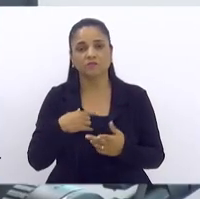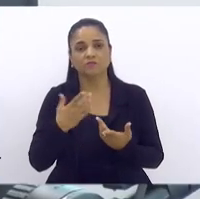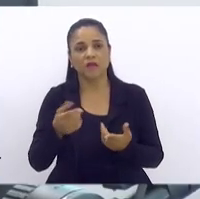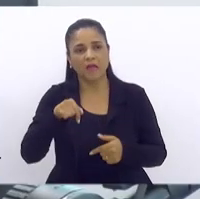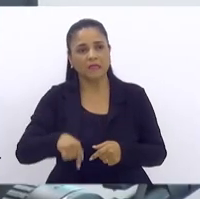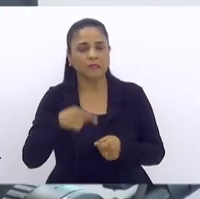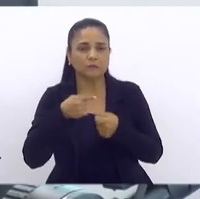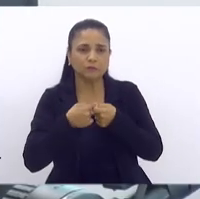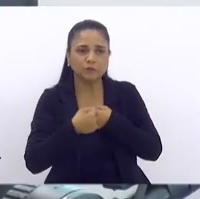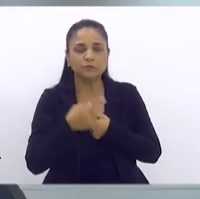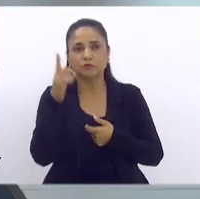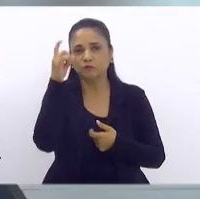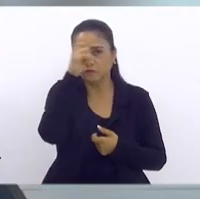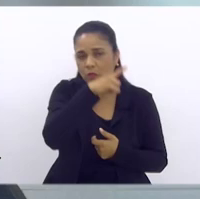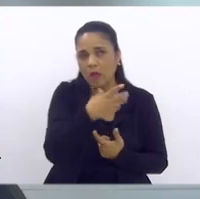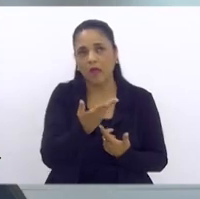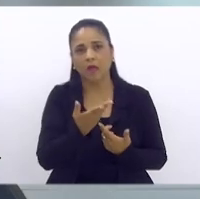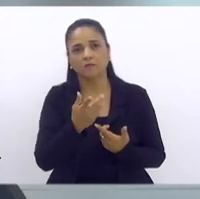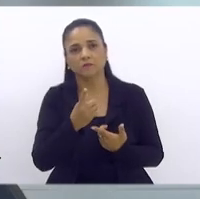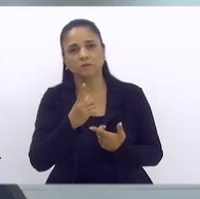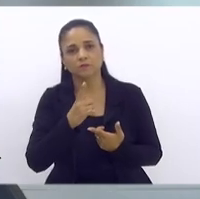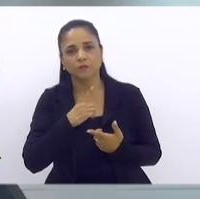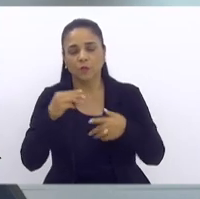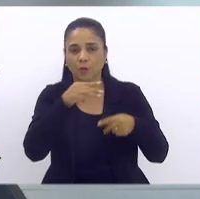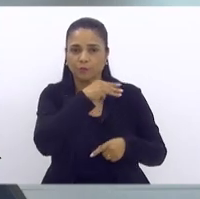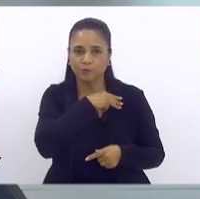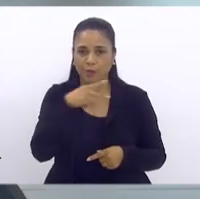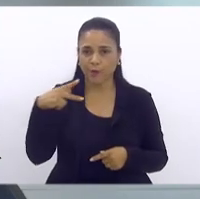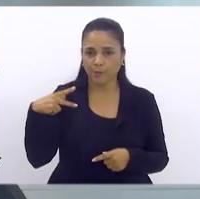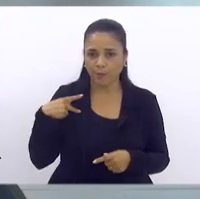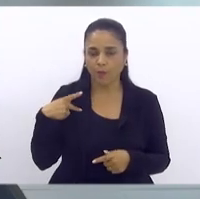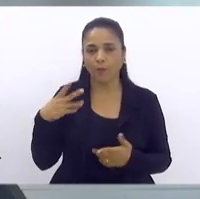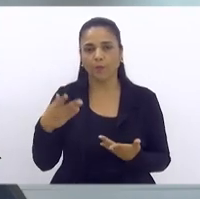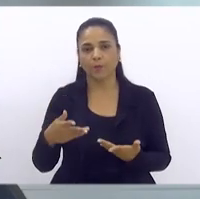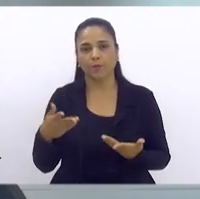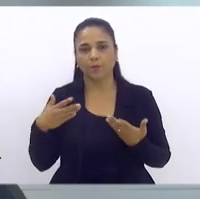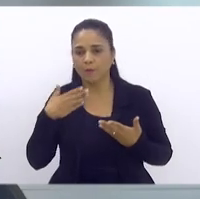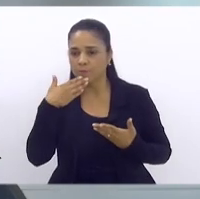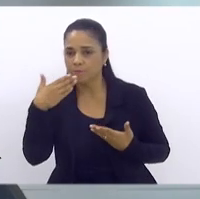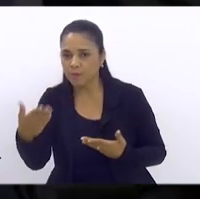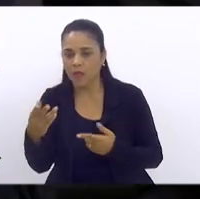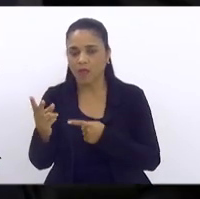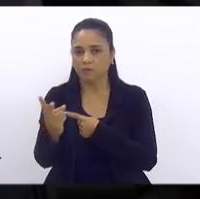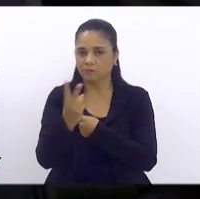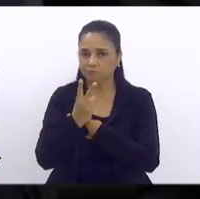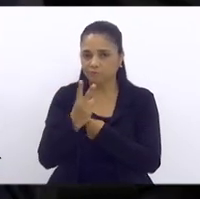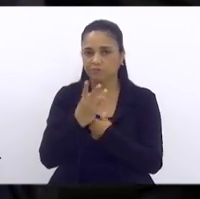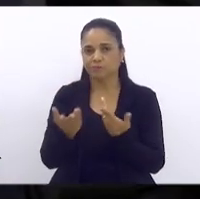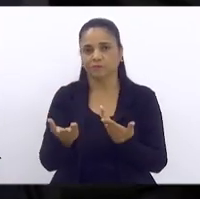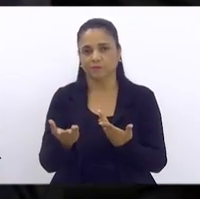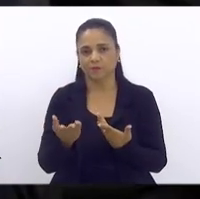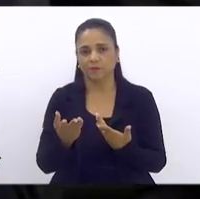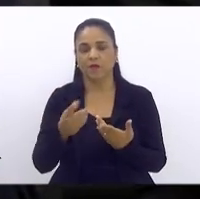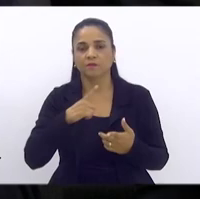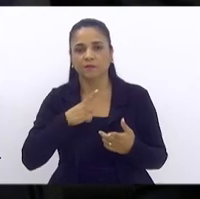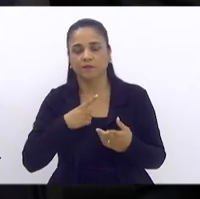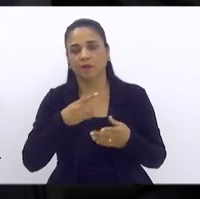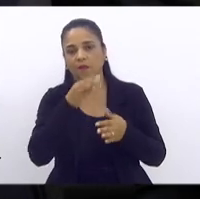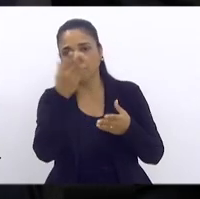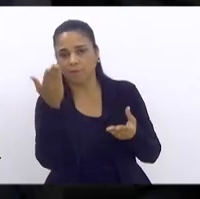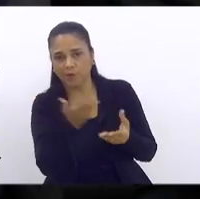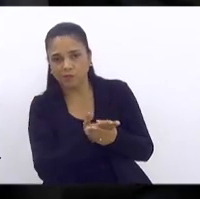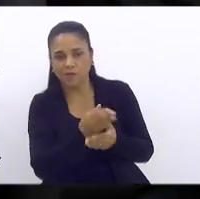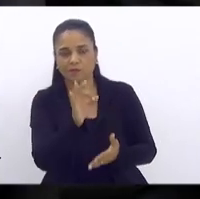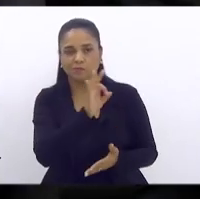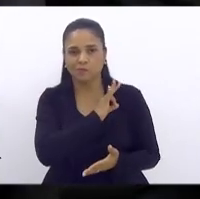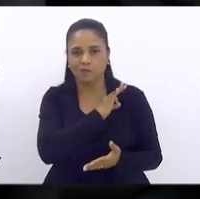município tem uma dificuldade porque só quando o Ministério Público é ouvido para conseguir pedir a protetiva. Ah, mas tem que ter inquérito policial, tem que ter